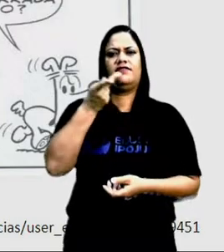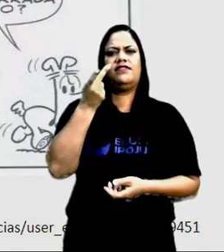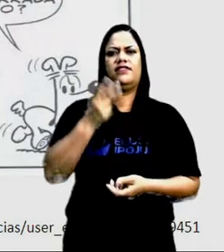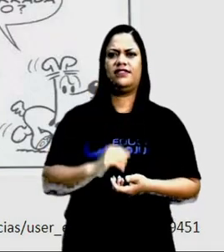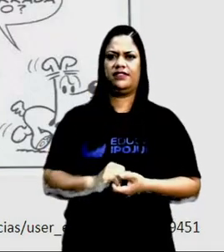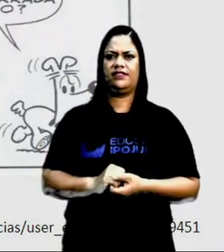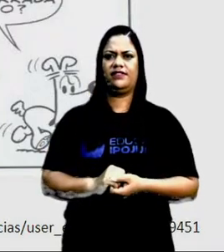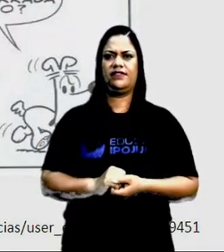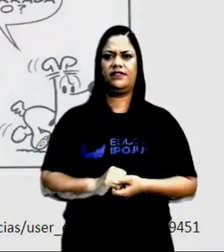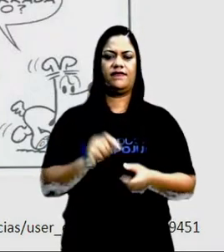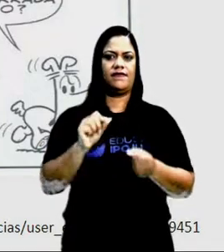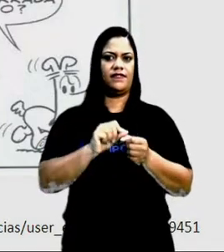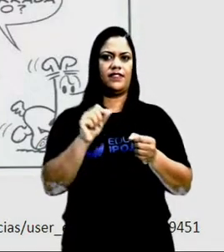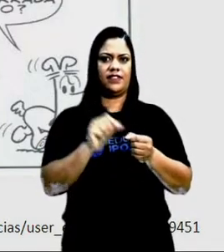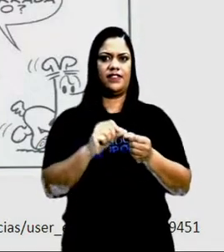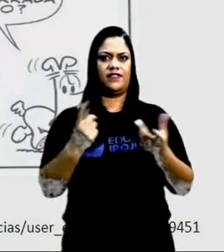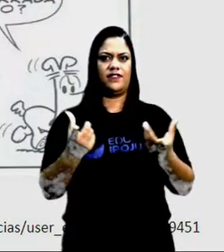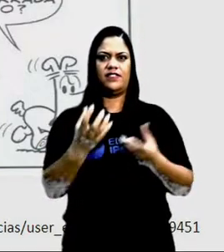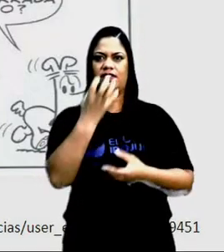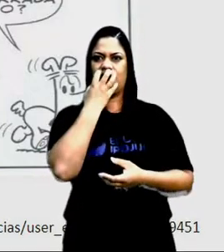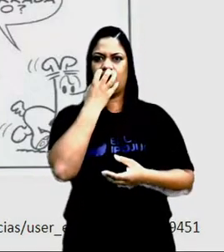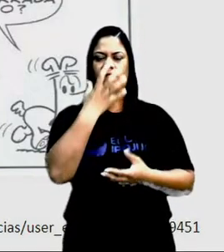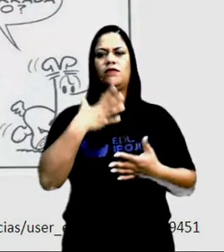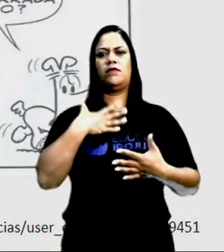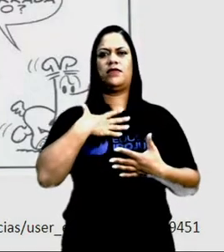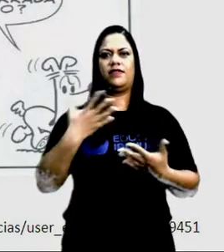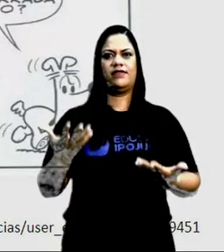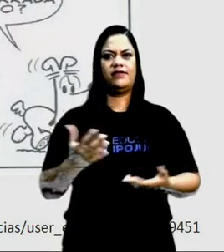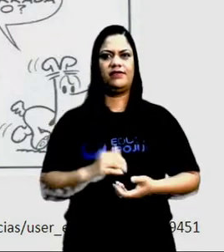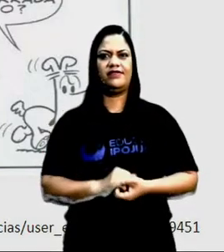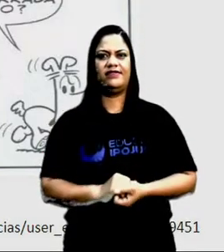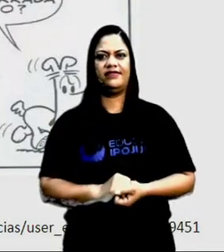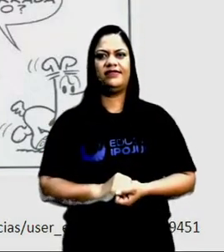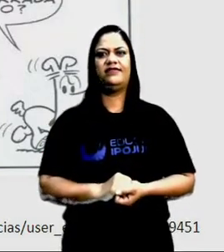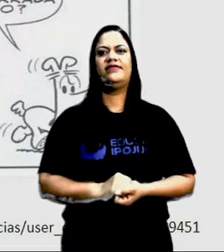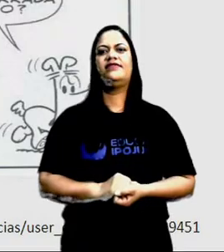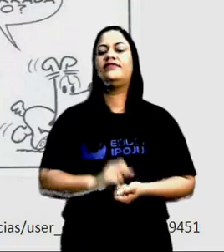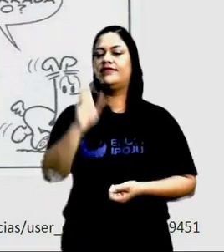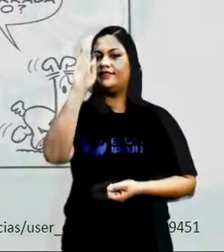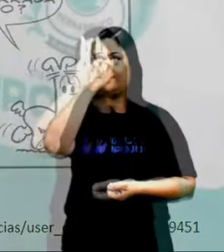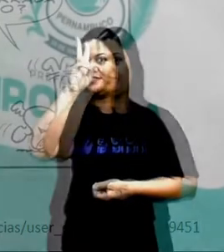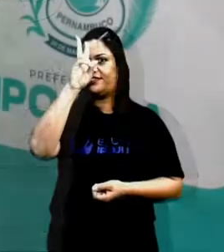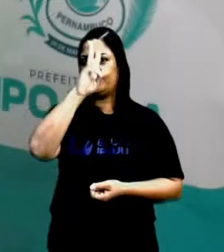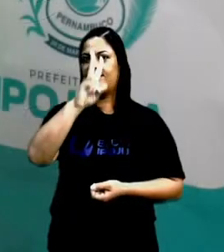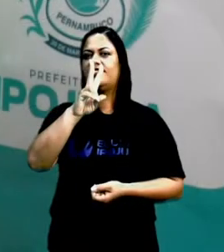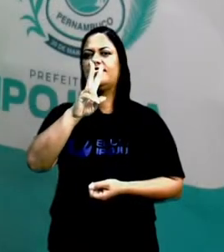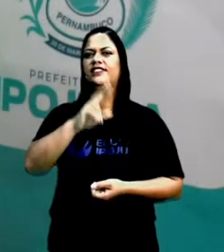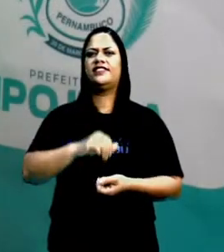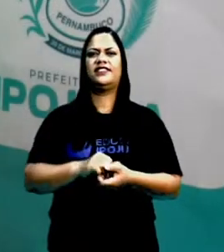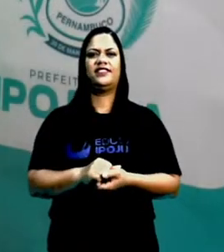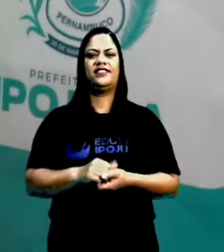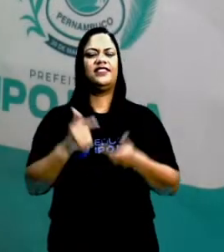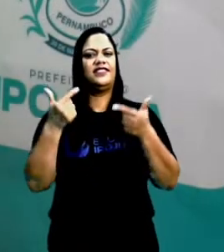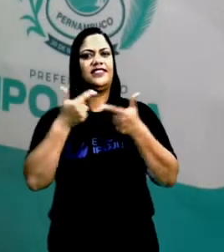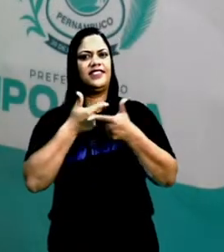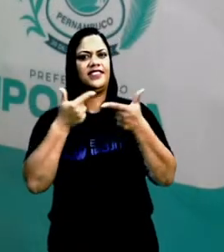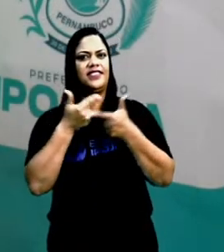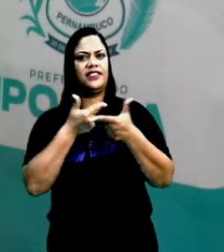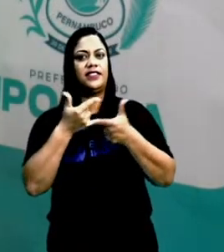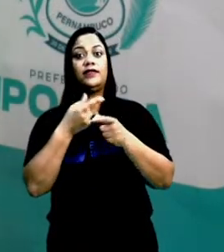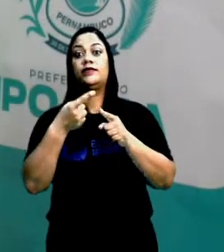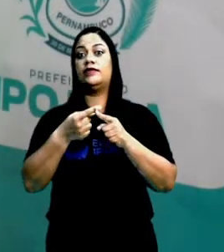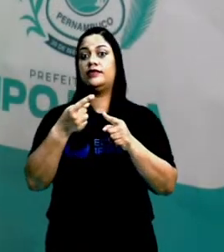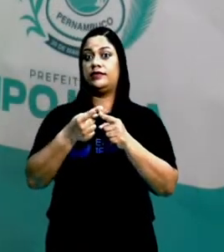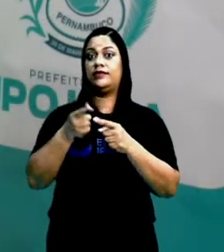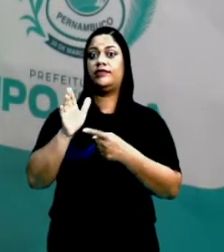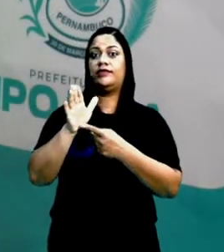dissesse? Que ele fez uma cachorrada comigo? Então essa historinha, ela ficou um pouco engraçada, porque ele